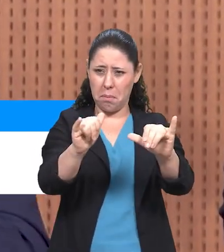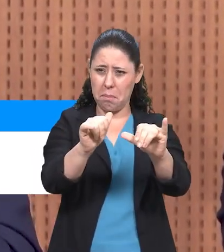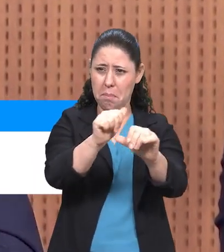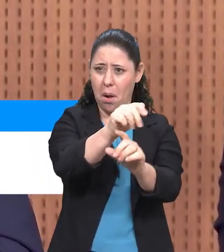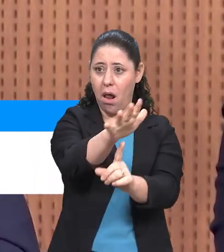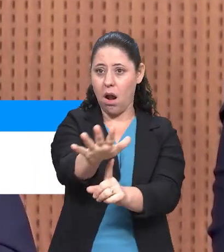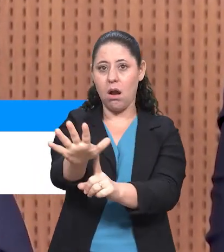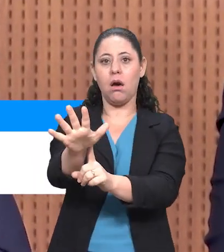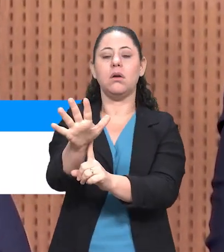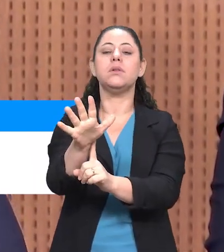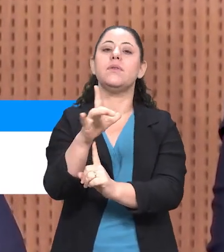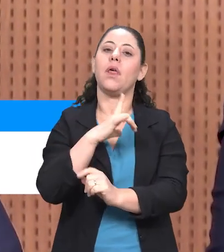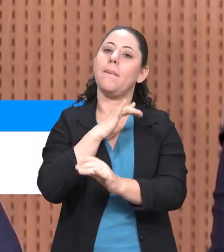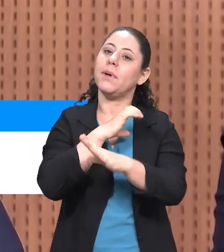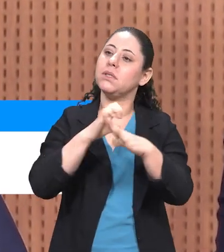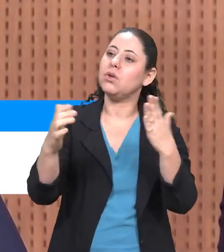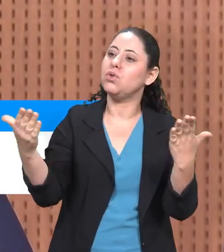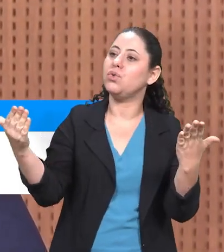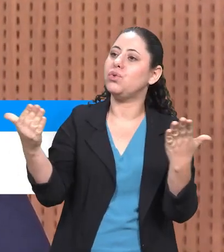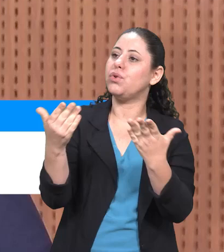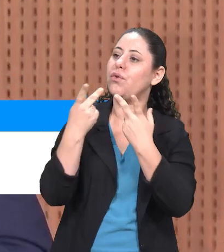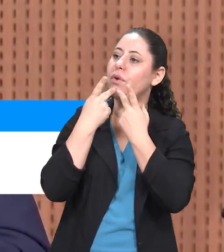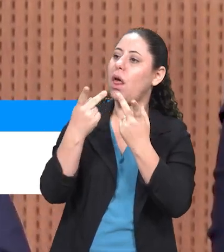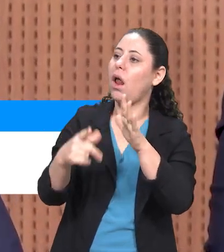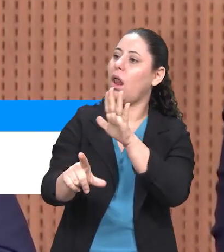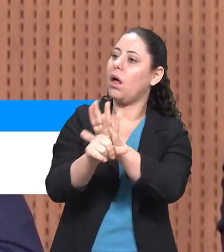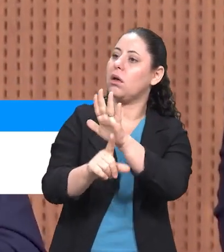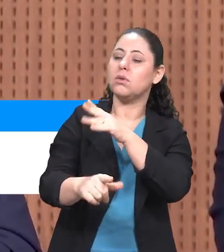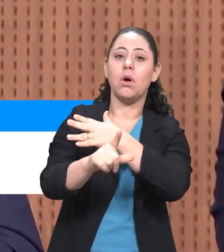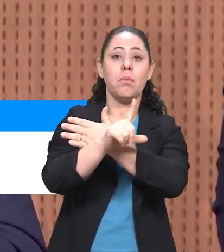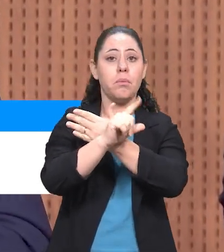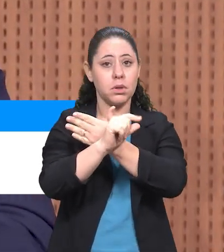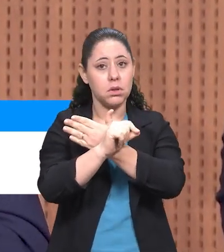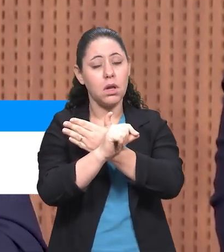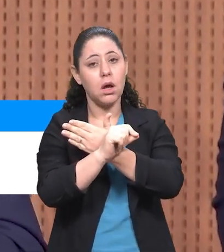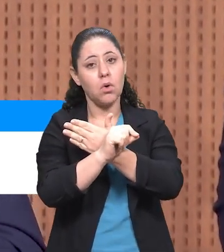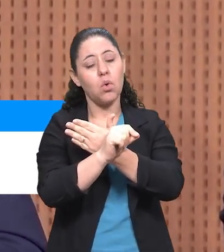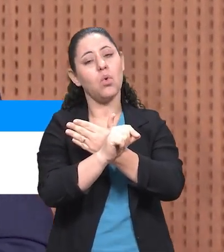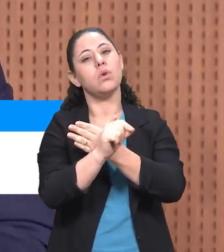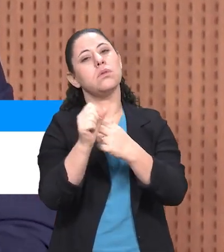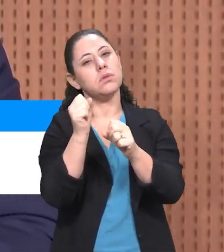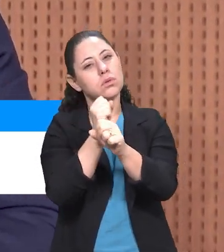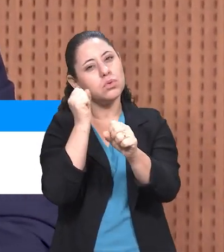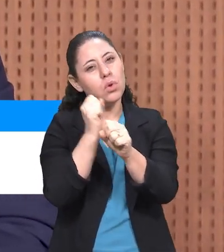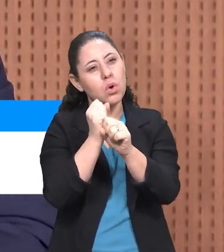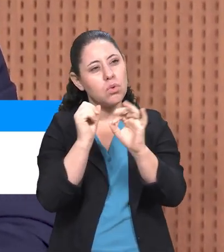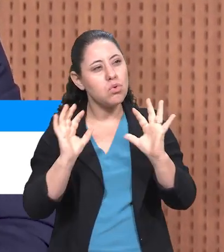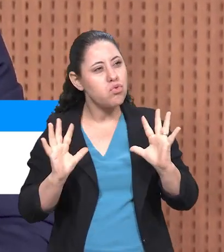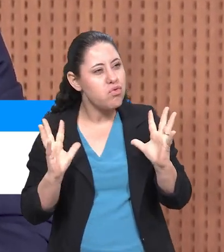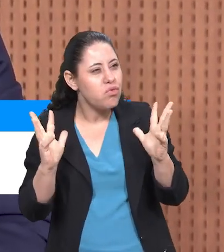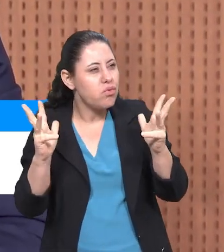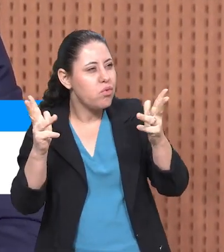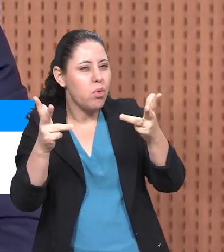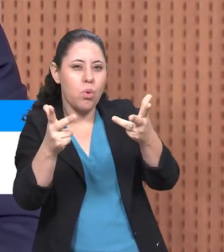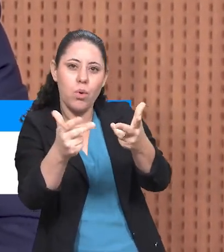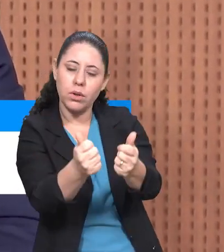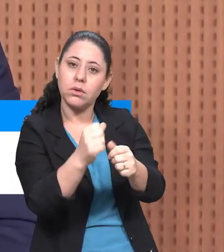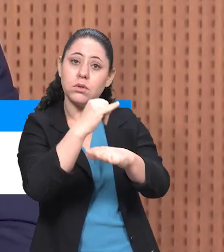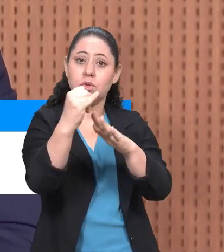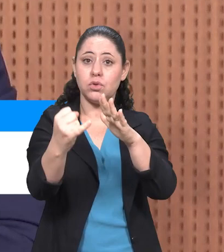divulgado mas a mensagem que eu deixo aqui é que a lei do Pantanal ela foi construída por todas